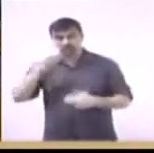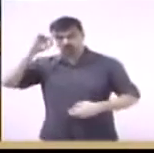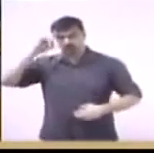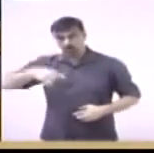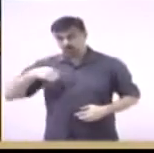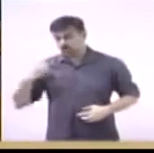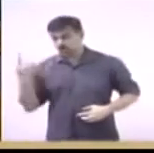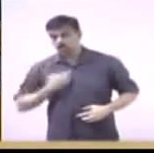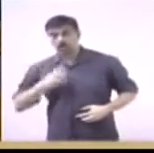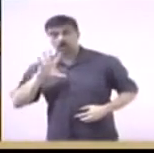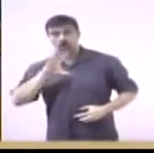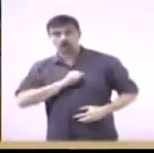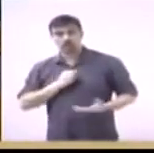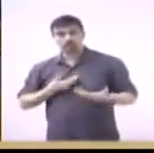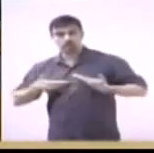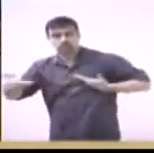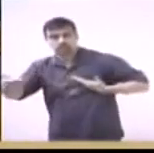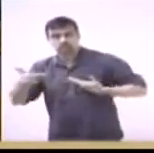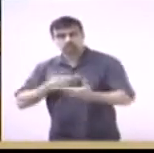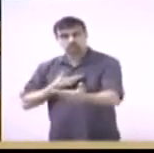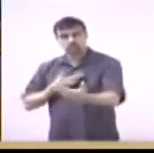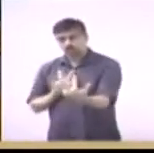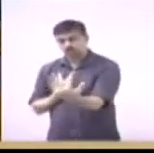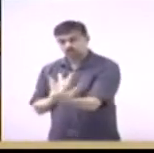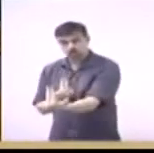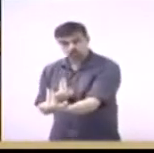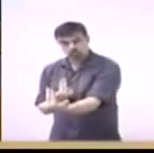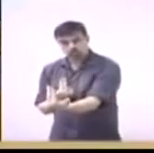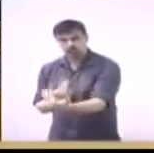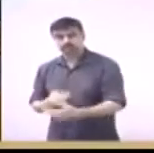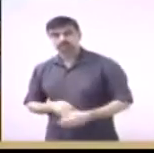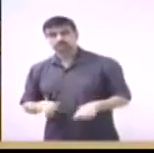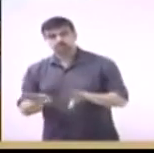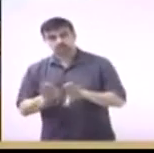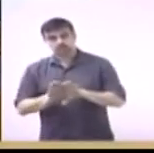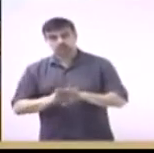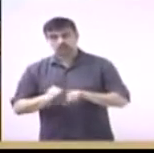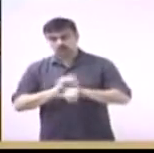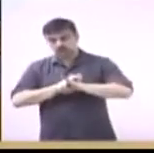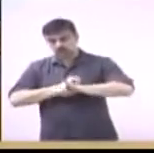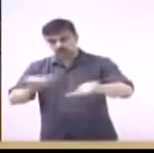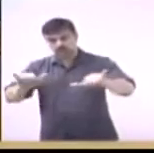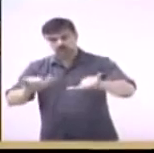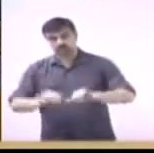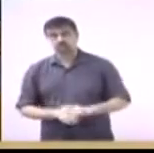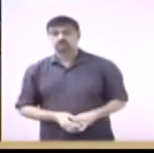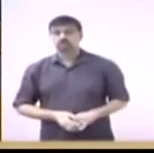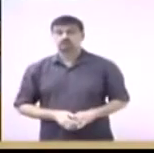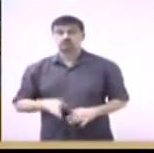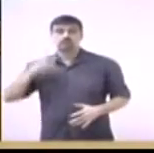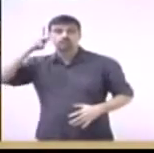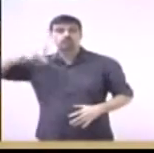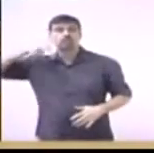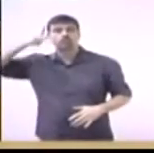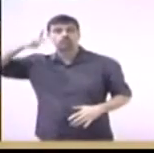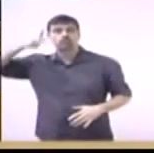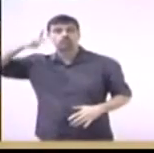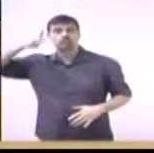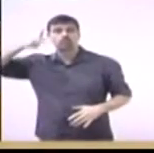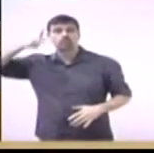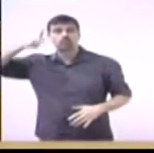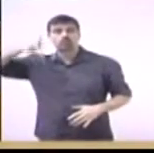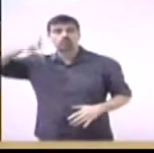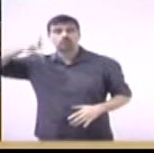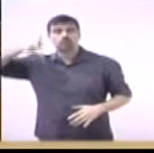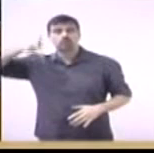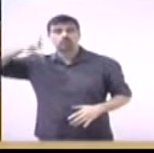que amar ao próximo como a si mesmo. Então, é só para deixar essa palavra política, que o político